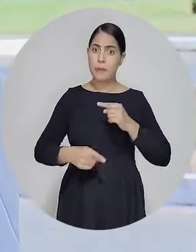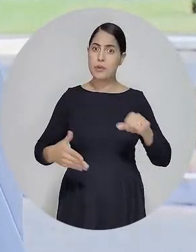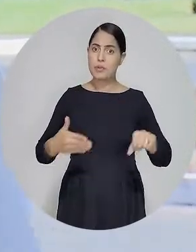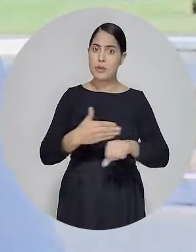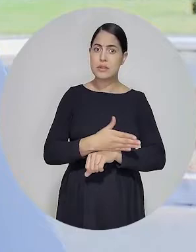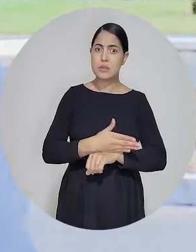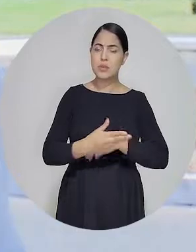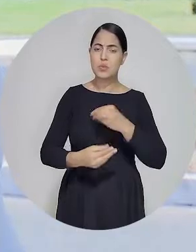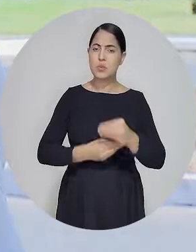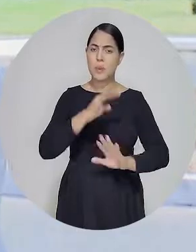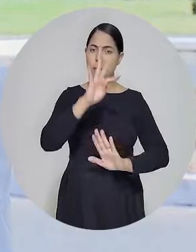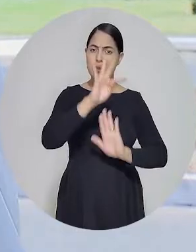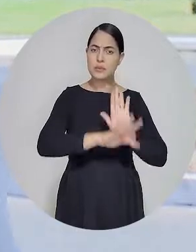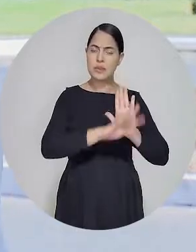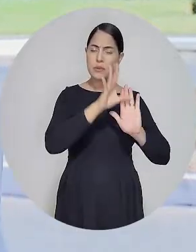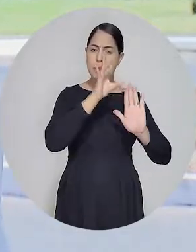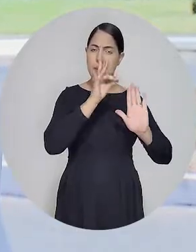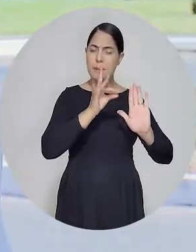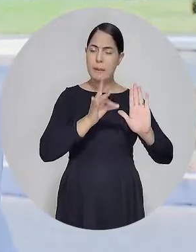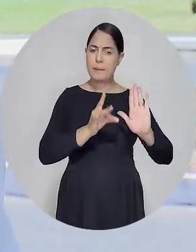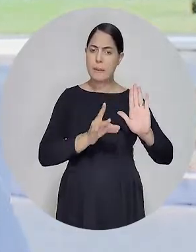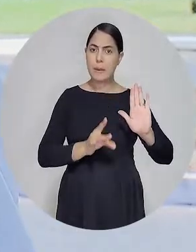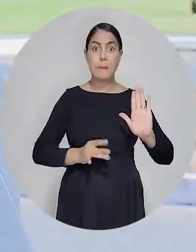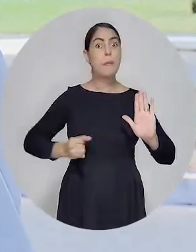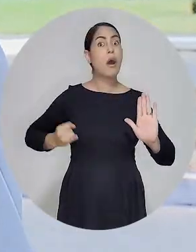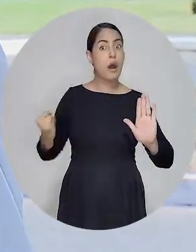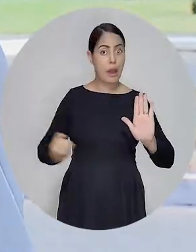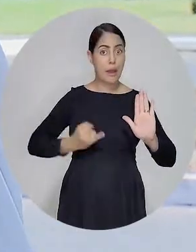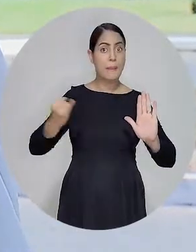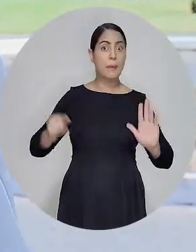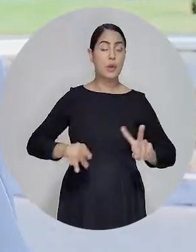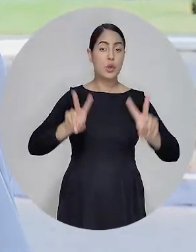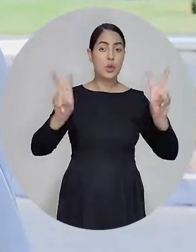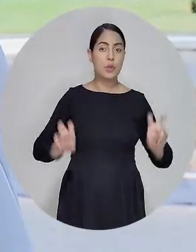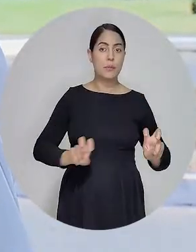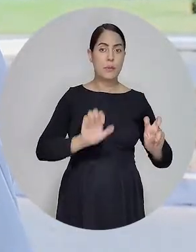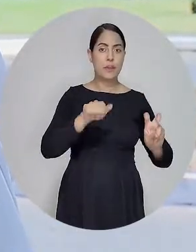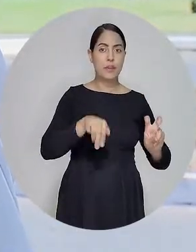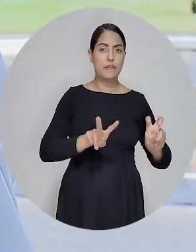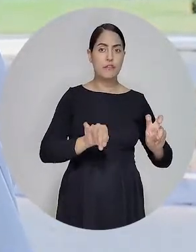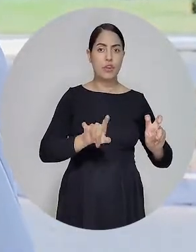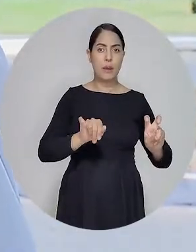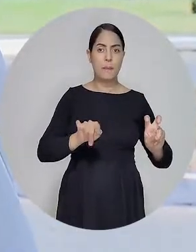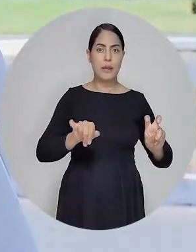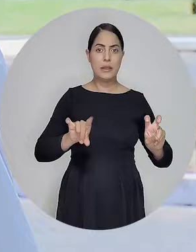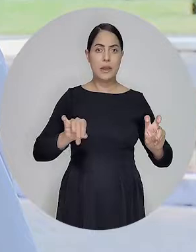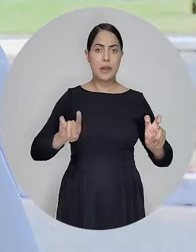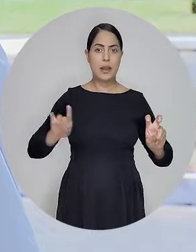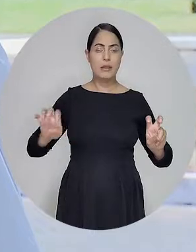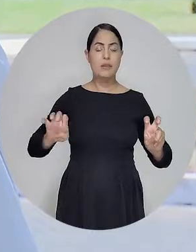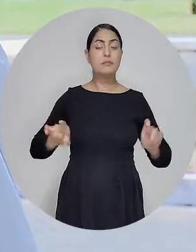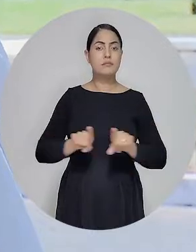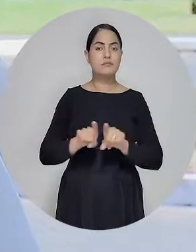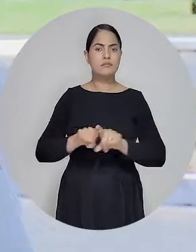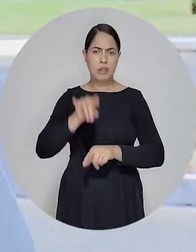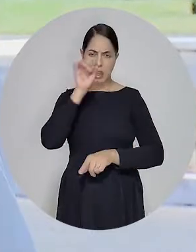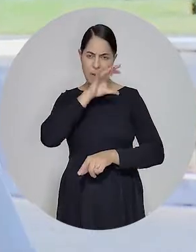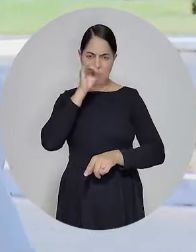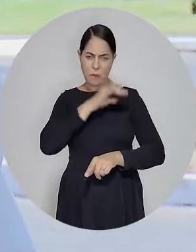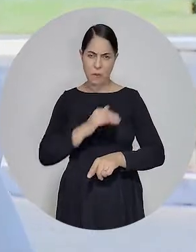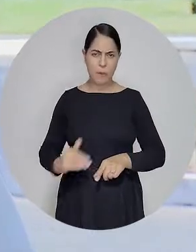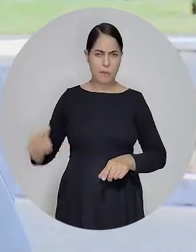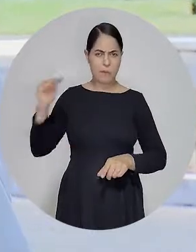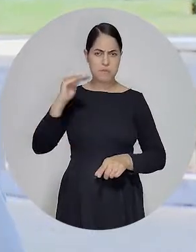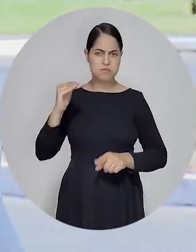foi tida durante toda a tramitação do texto como um dos dispositivos mais importantes da proposta legislativa, por